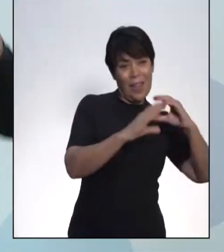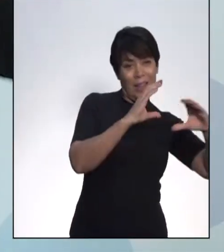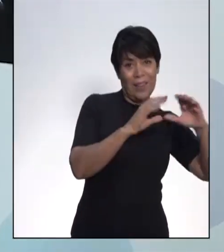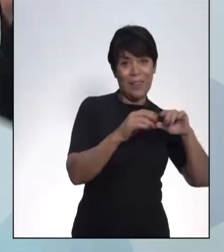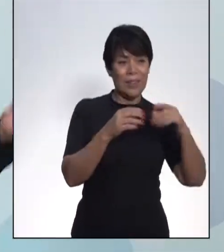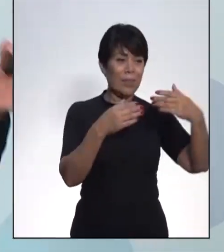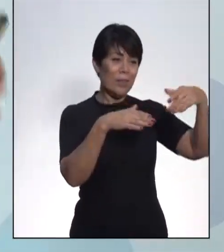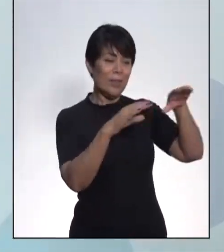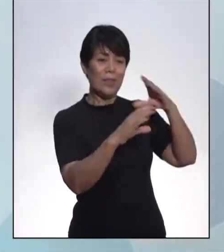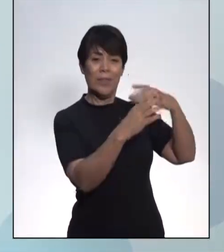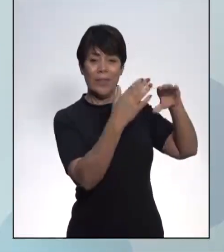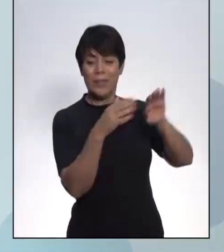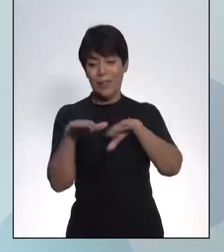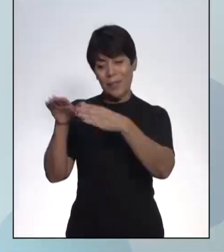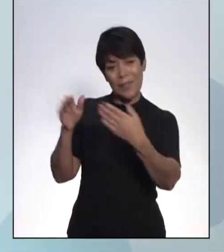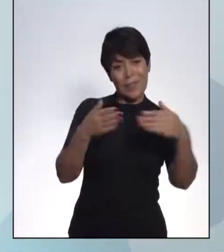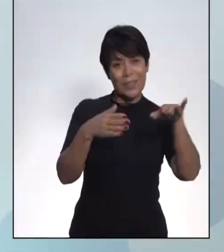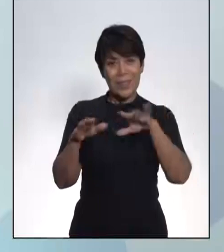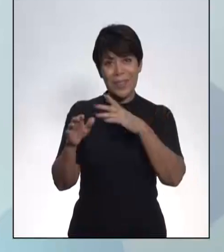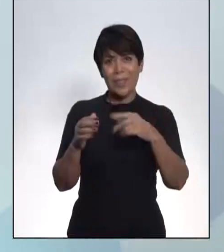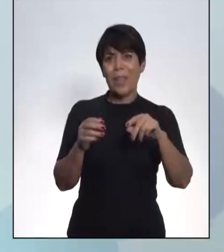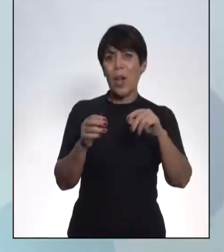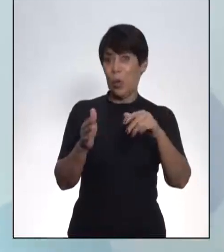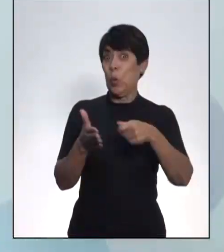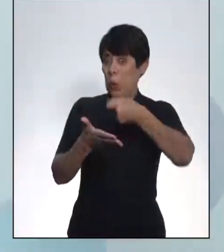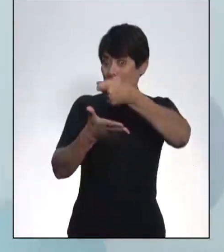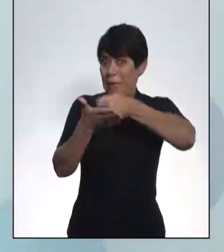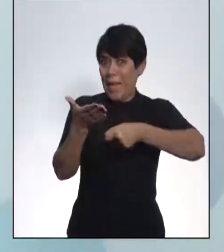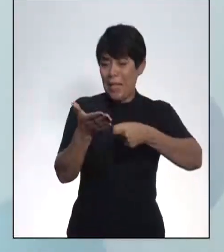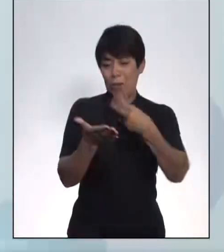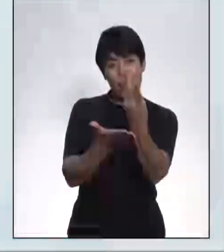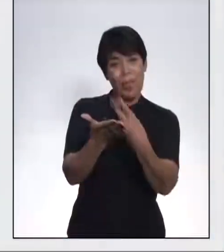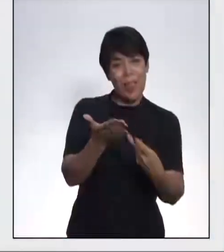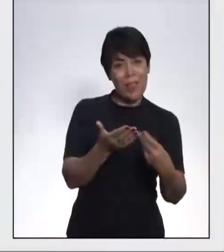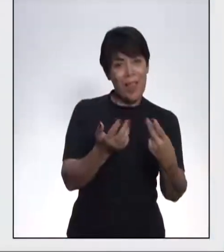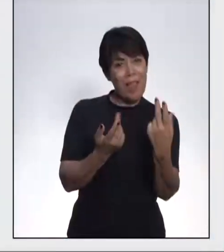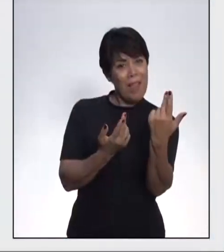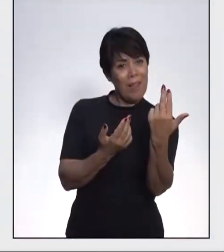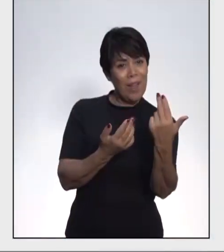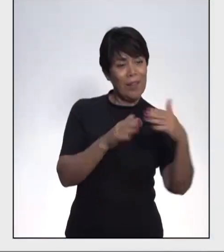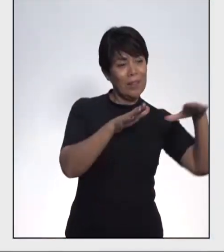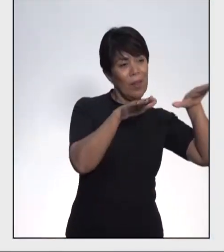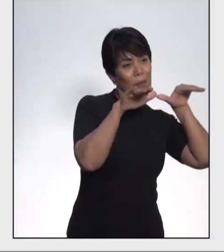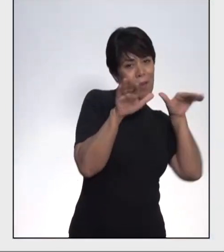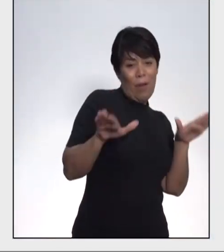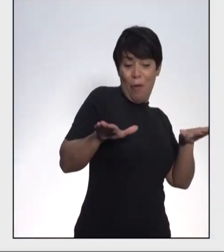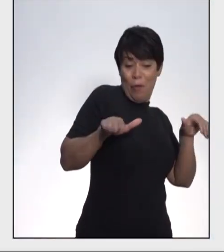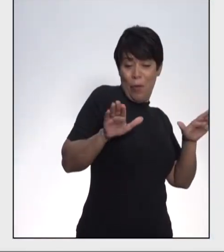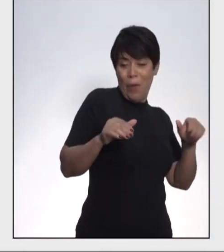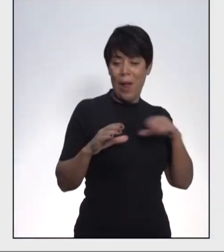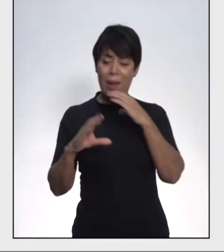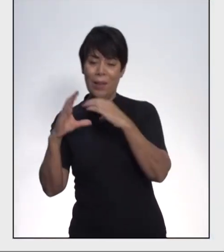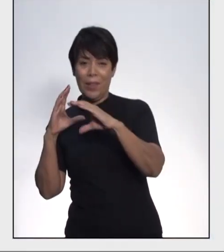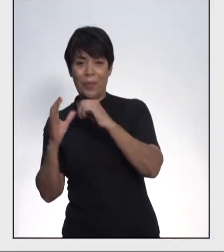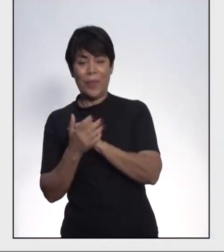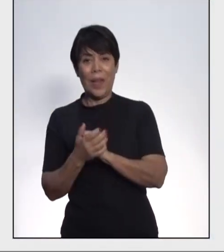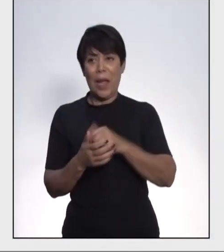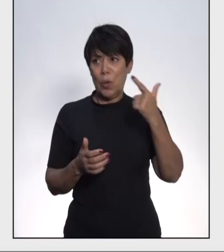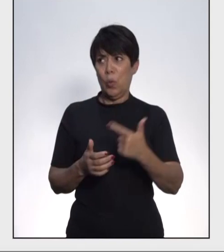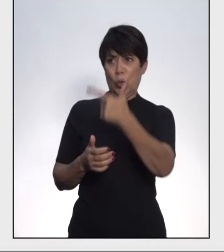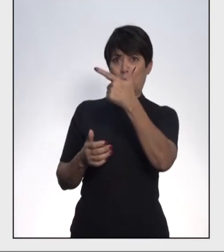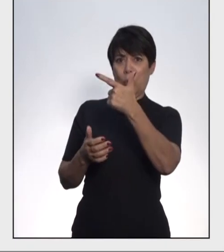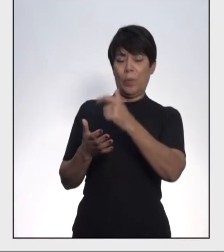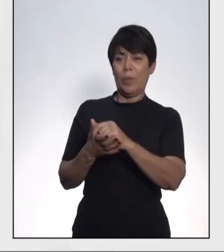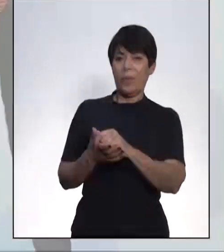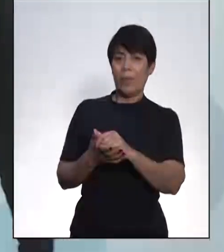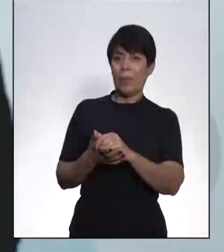fazendo, né? O texto bater com a forma bater com o texto. Vamos lá? Voava o pássaro e cantava. De repente, um tiro seco. Ei, olha para mim,